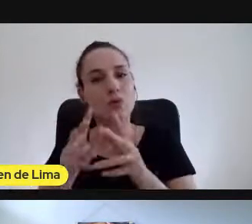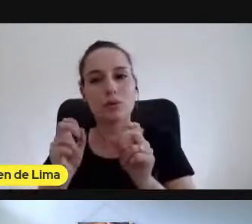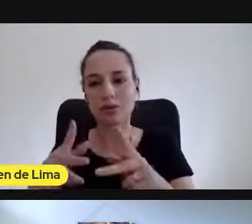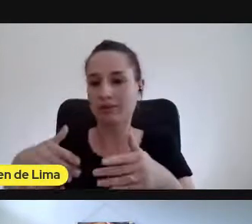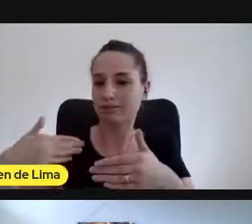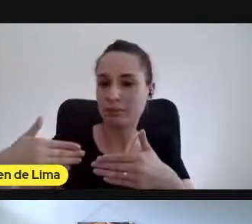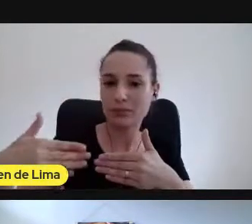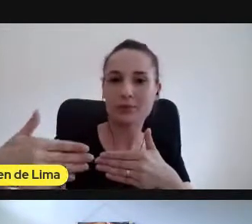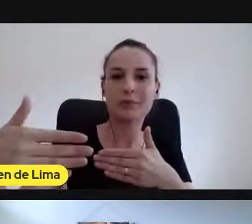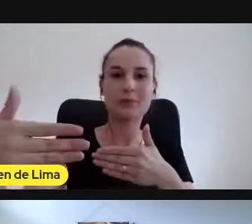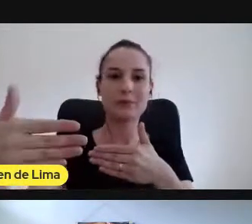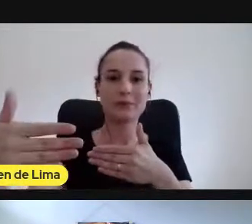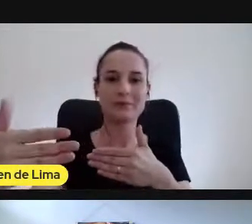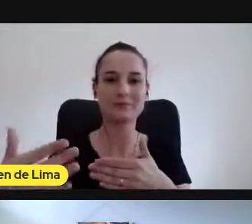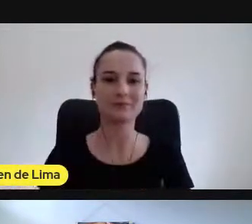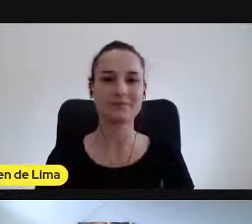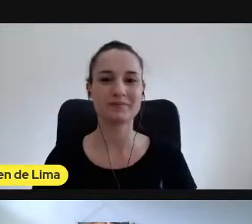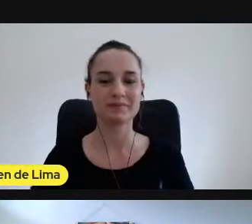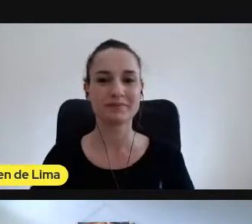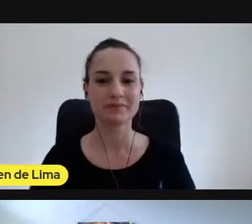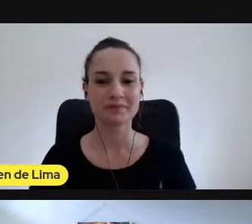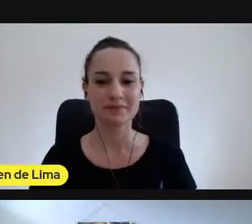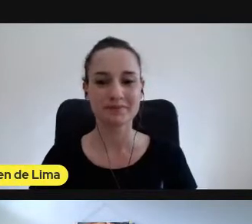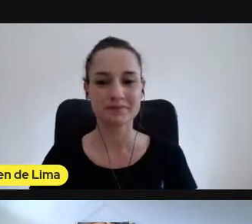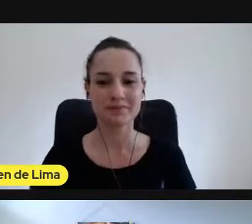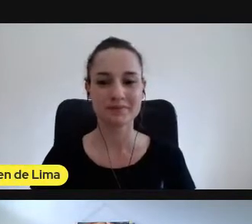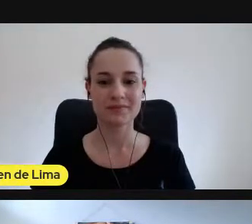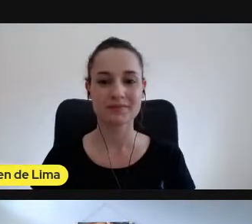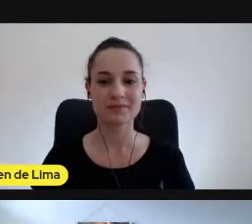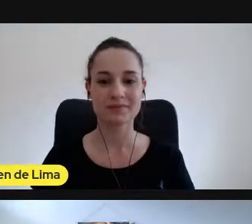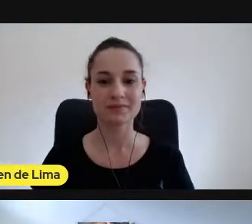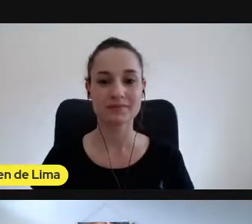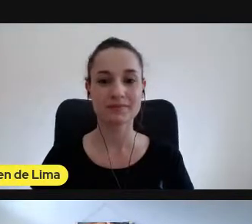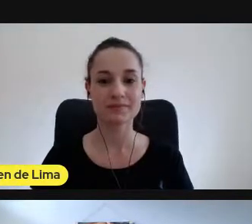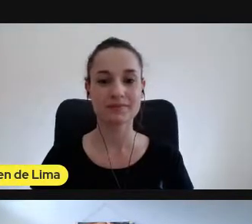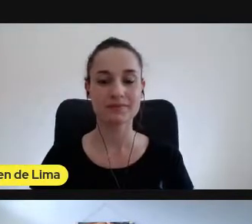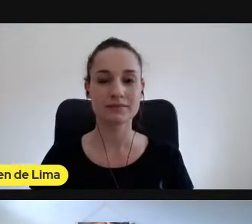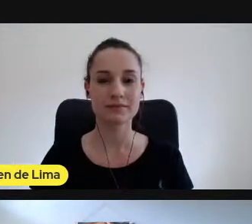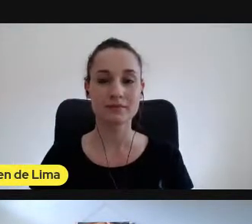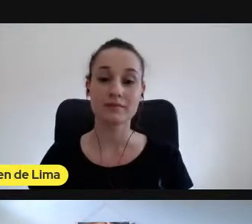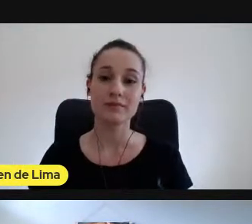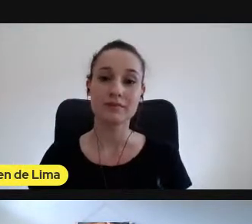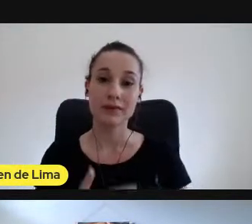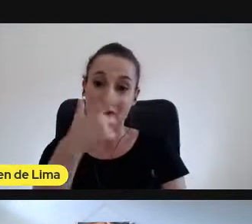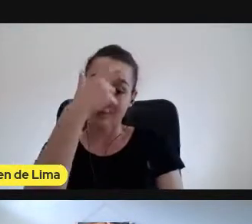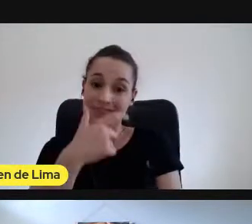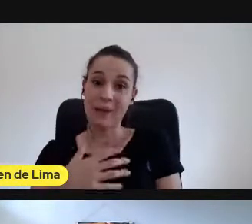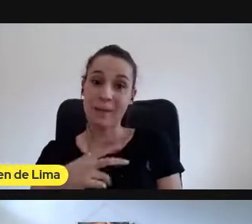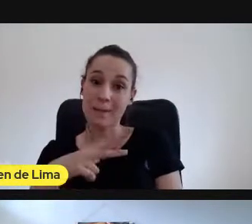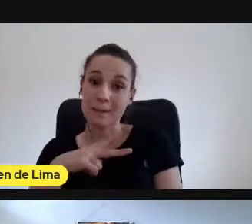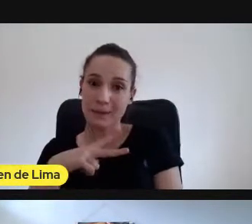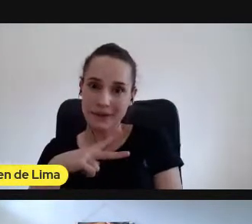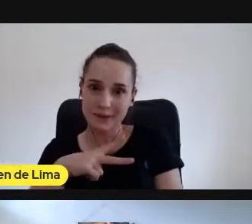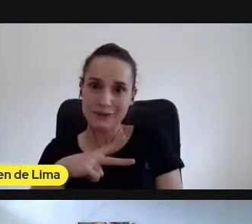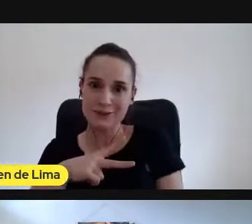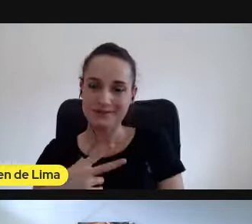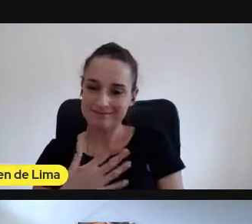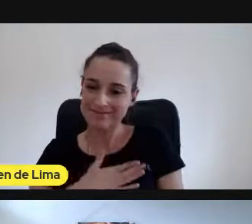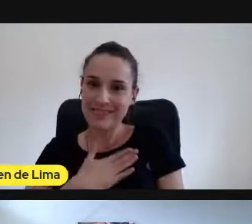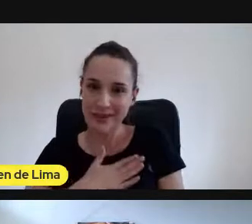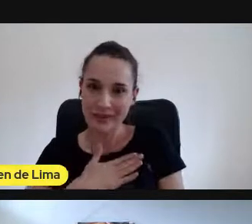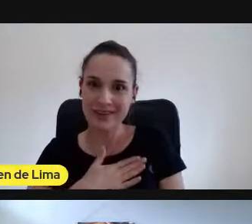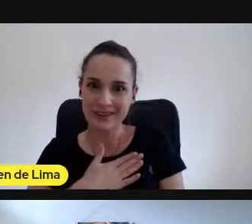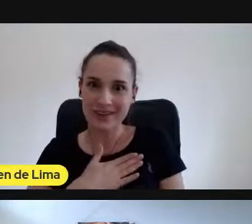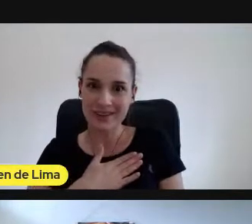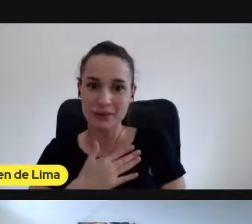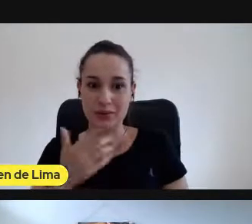mais vou ver assim, né? Mas eu gosto dessa imagem da própria cabeça do autor e